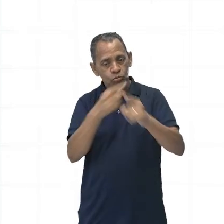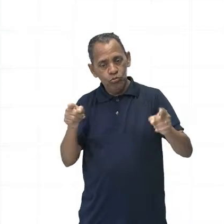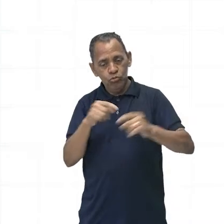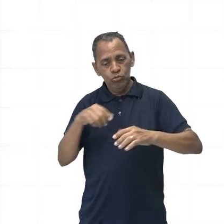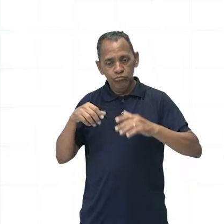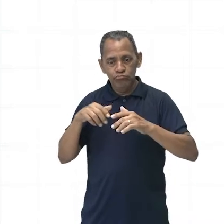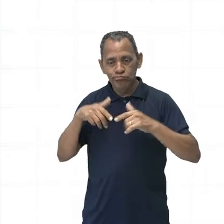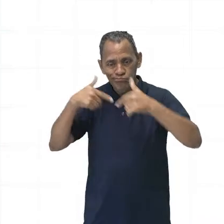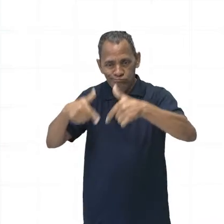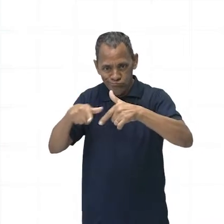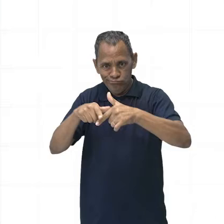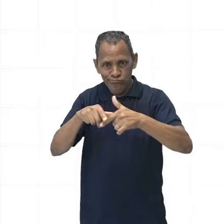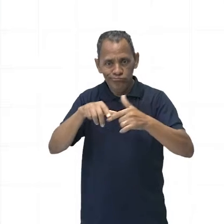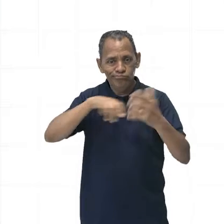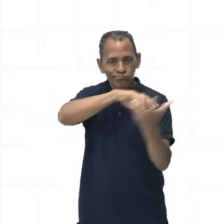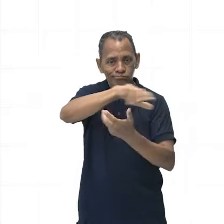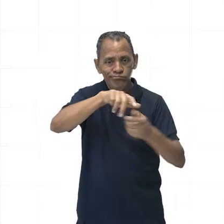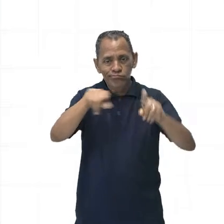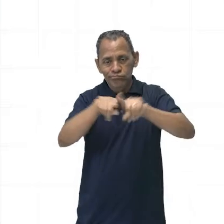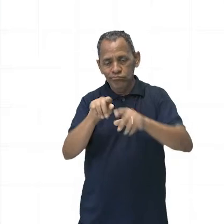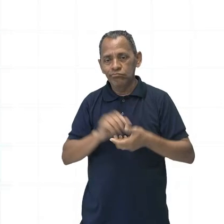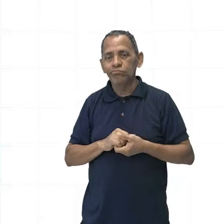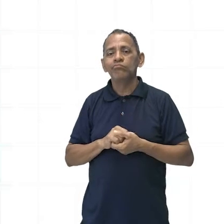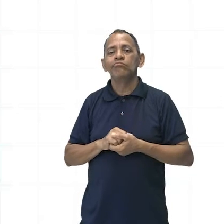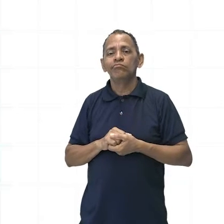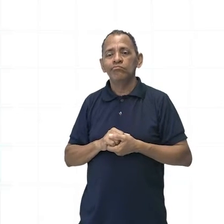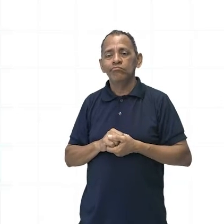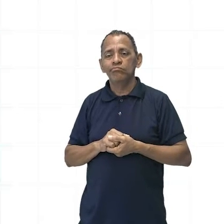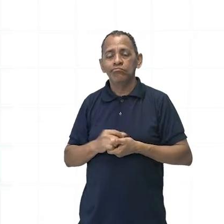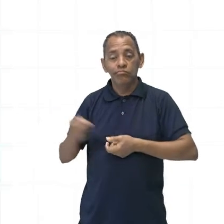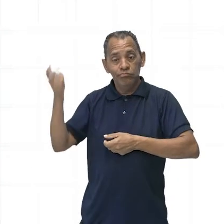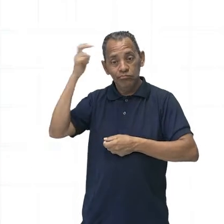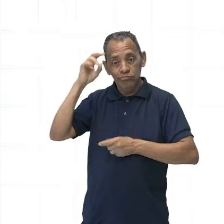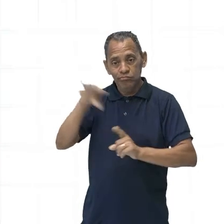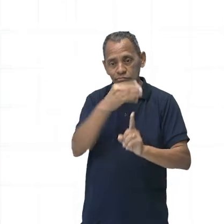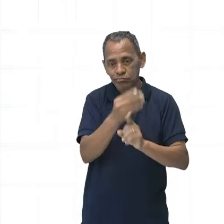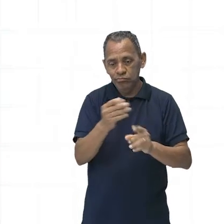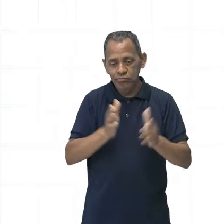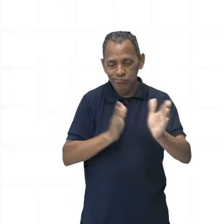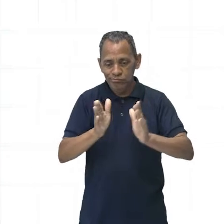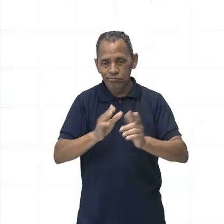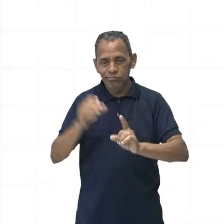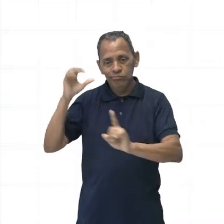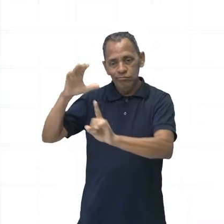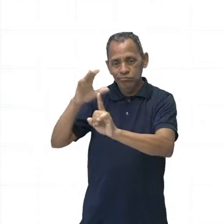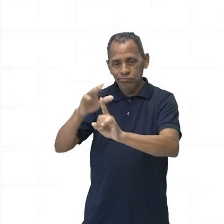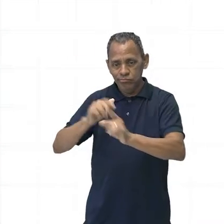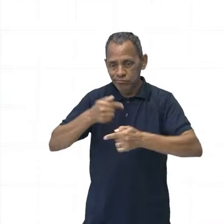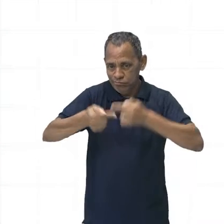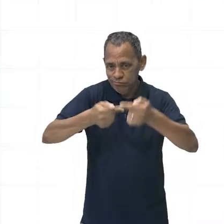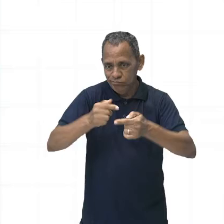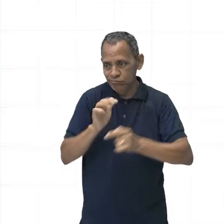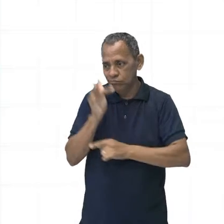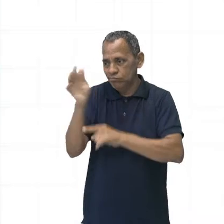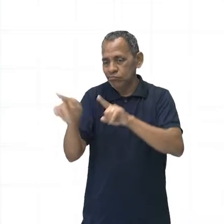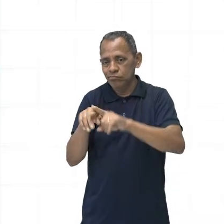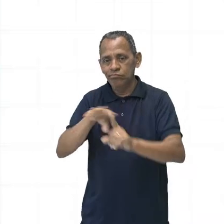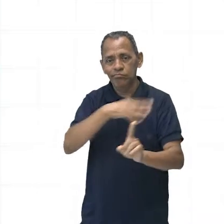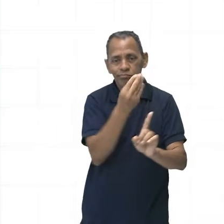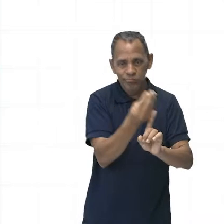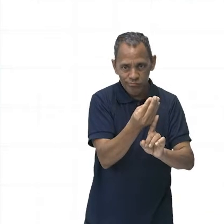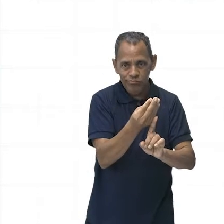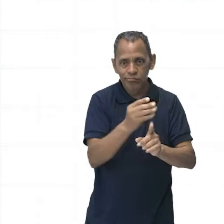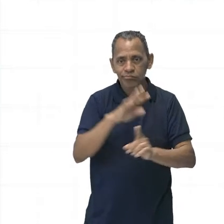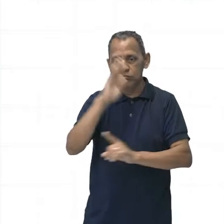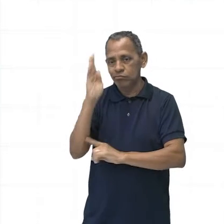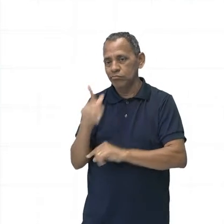revolucionário que desafiou as convenções culturais e artísticas do seu tempo e influenciou gerações futuras de artistas no